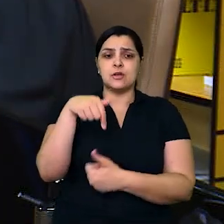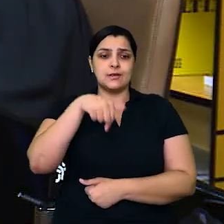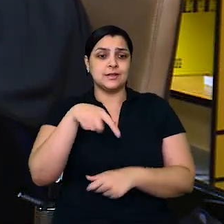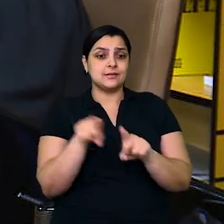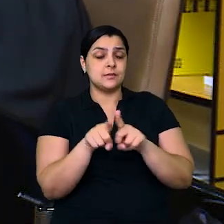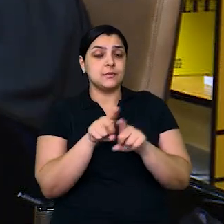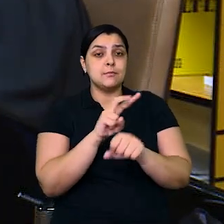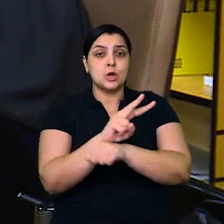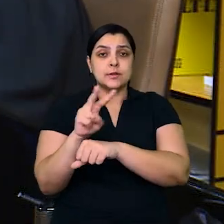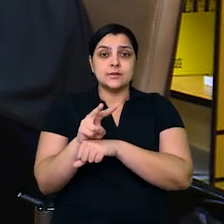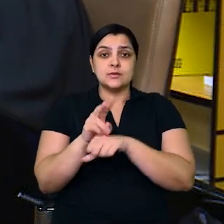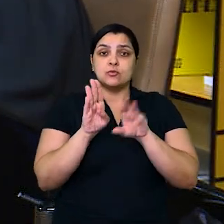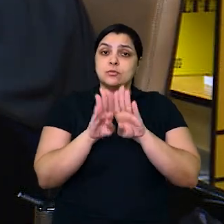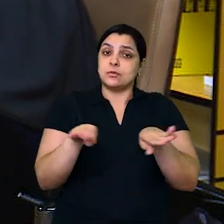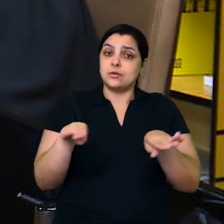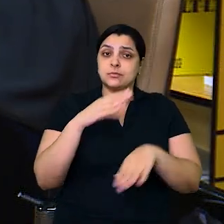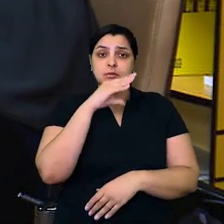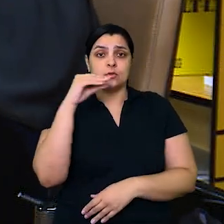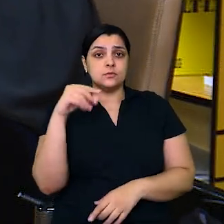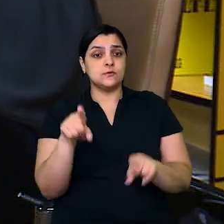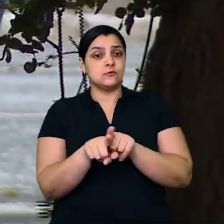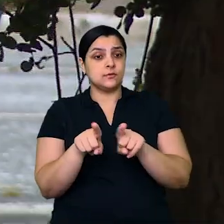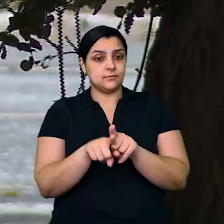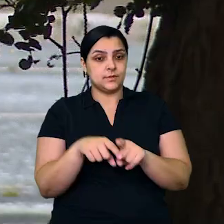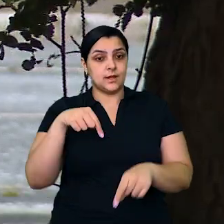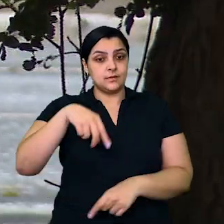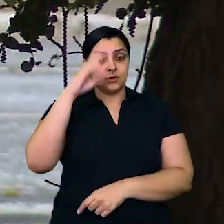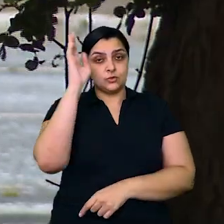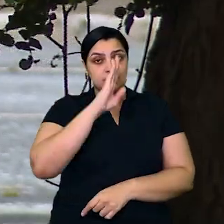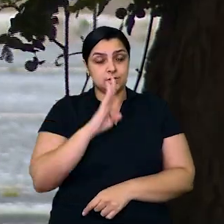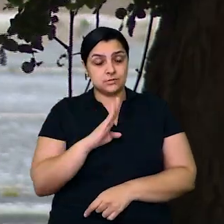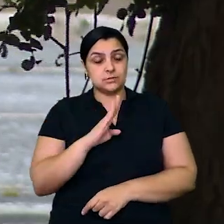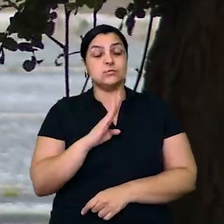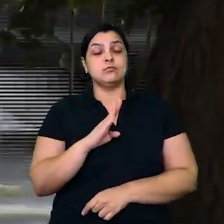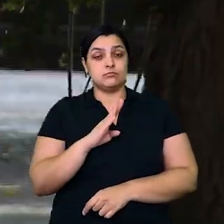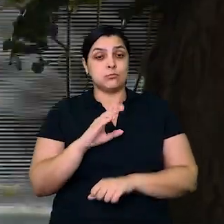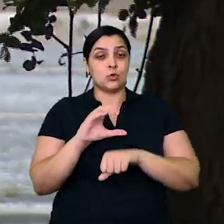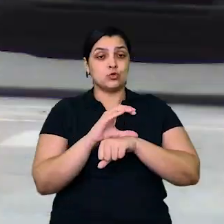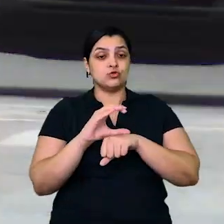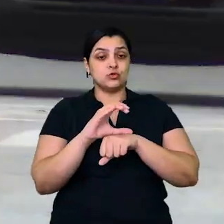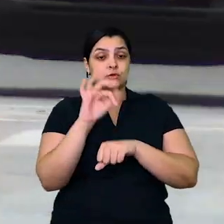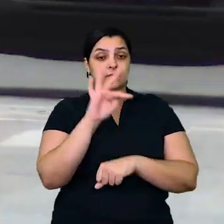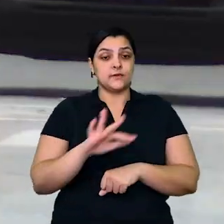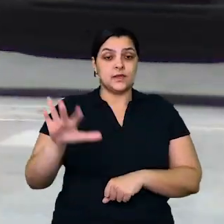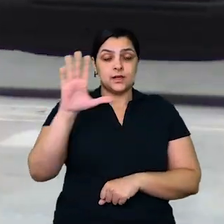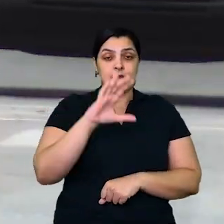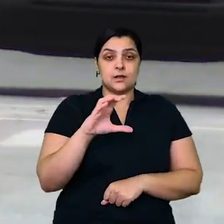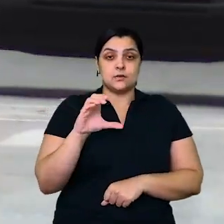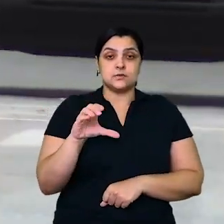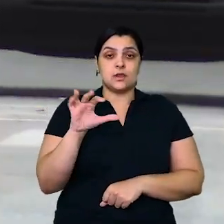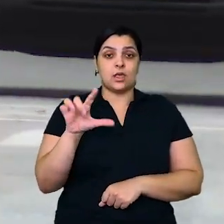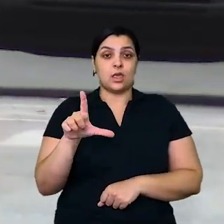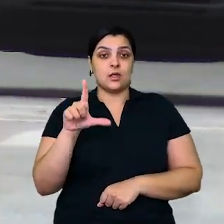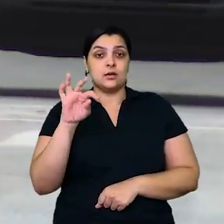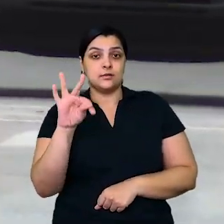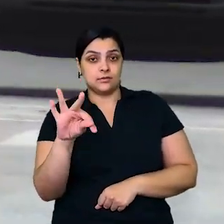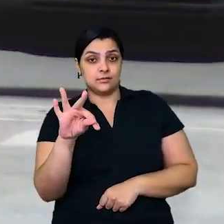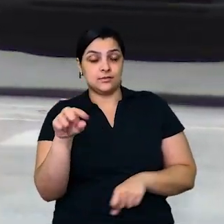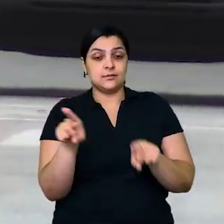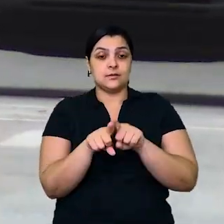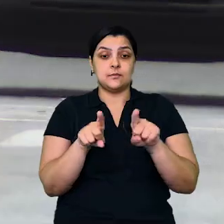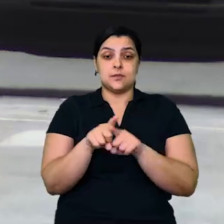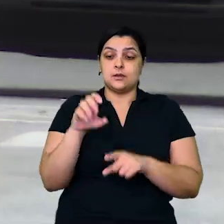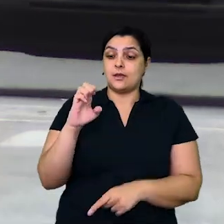visam a proteção integral de crianças e adolescentes. No Brasil, a Constituição Federal, a Consolidação das Leis do Trabalho e